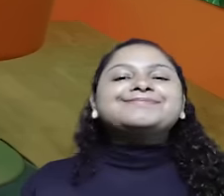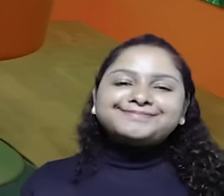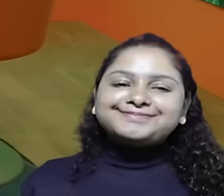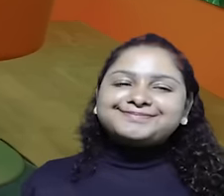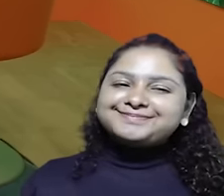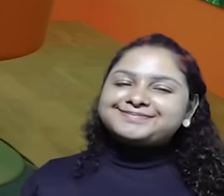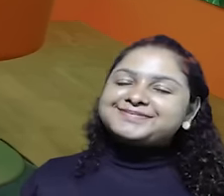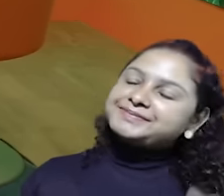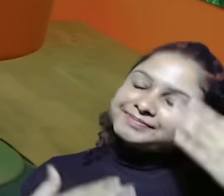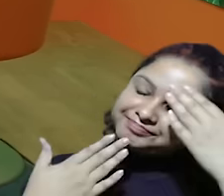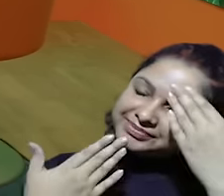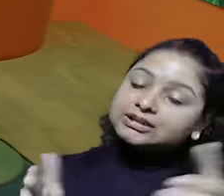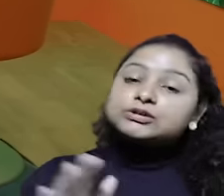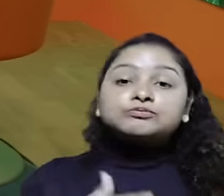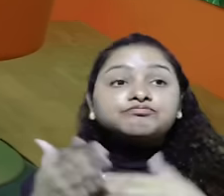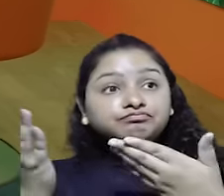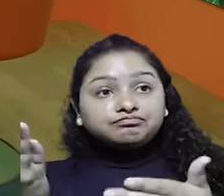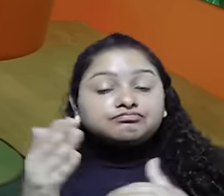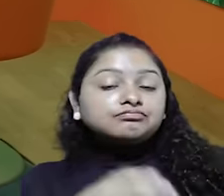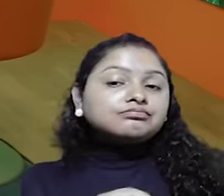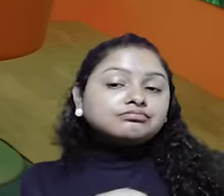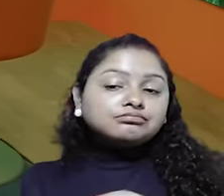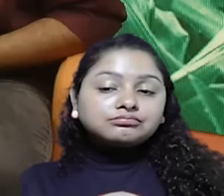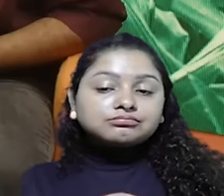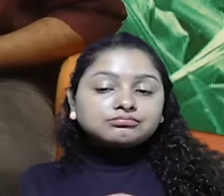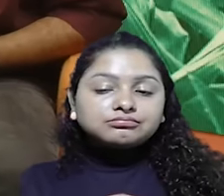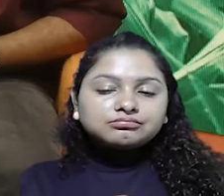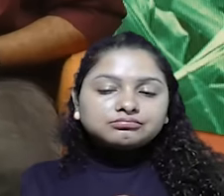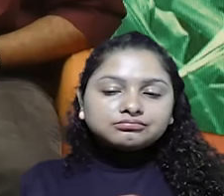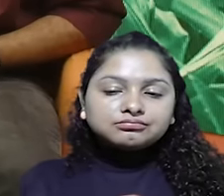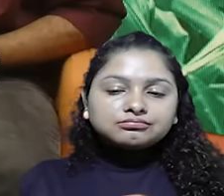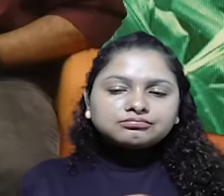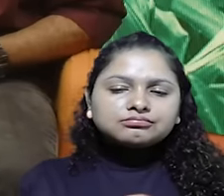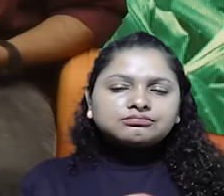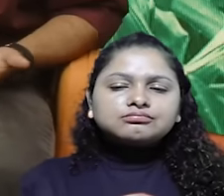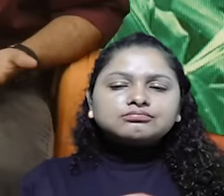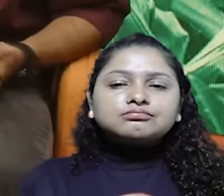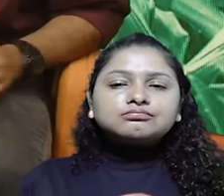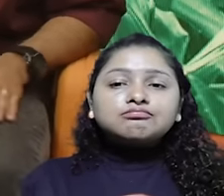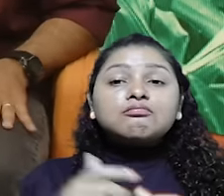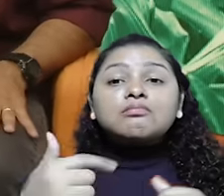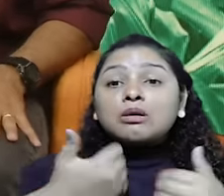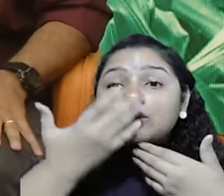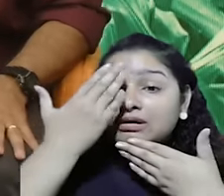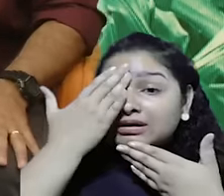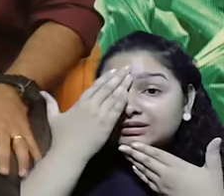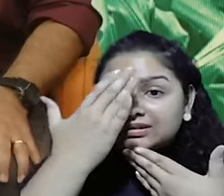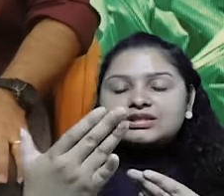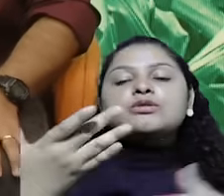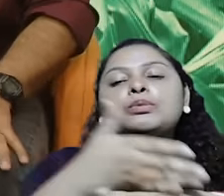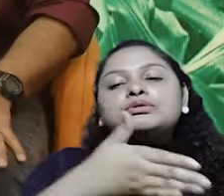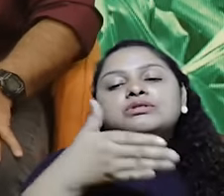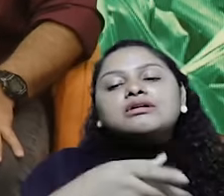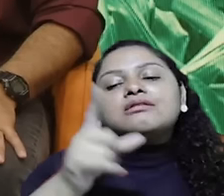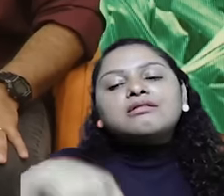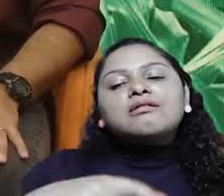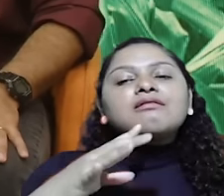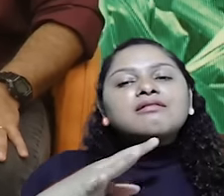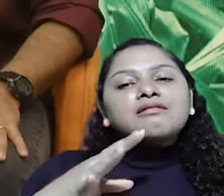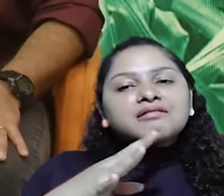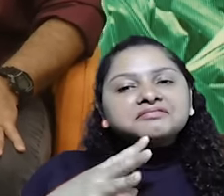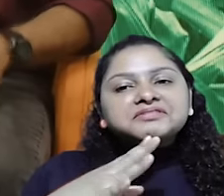obrigada Emerson Oscar qual é o seu recado final pro pessoal que tá assistindo a gente bom eu agradeço a oportunidade acho que é interessante nesse